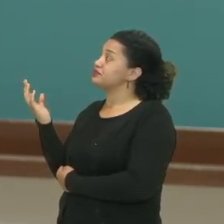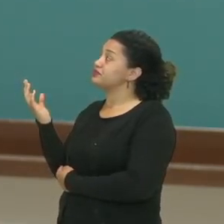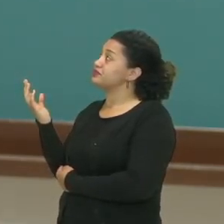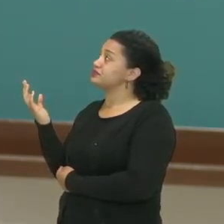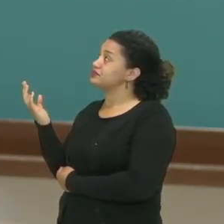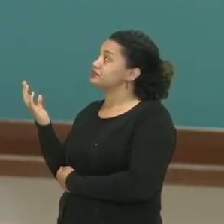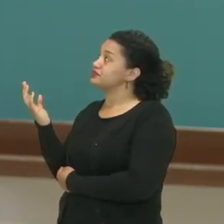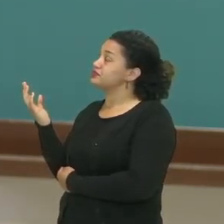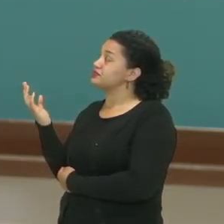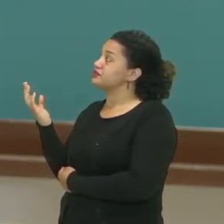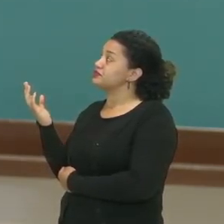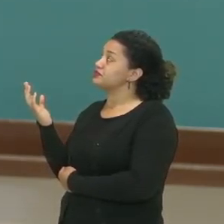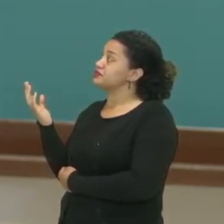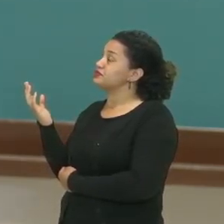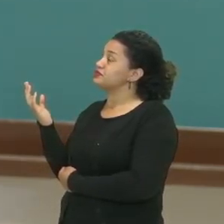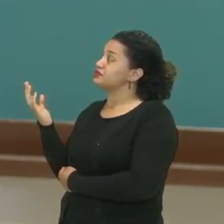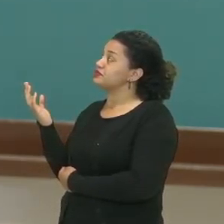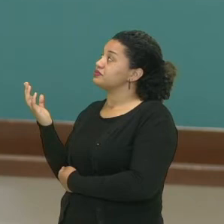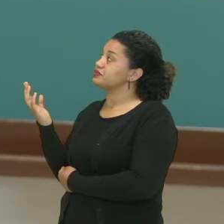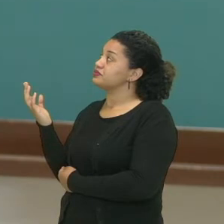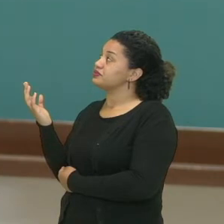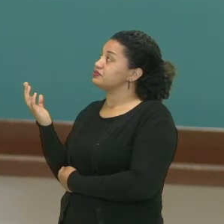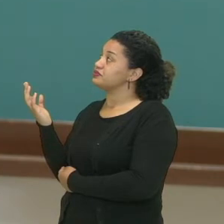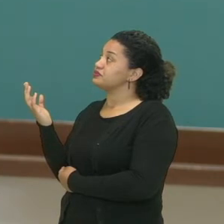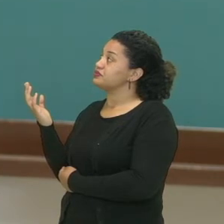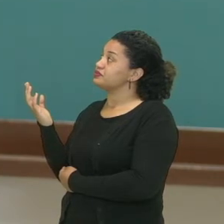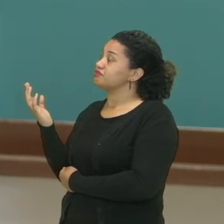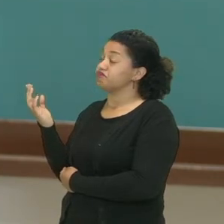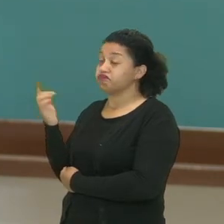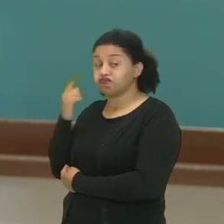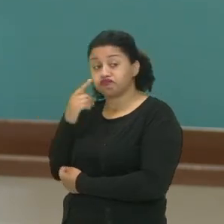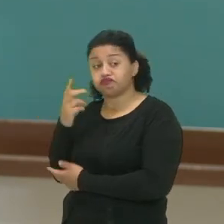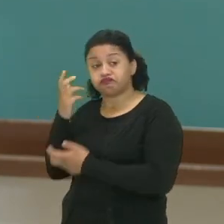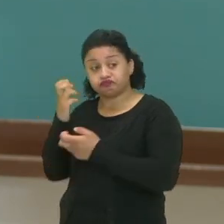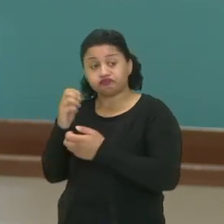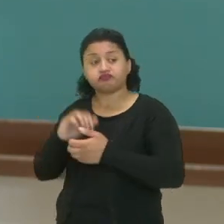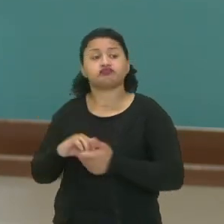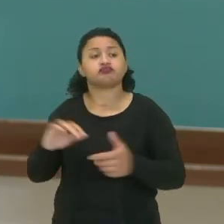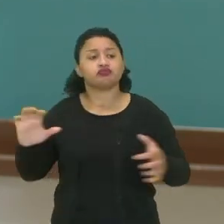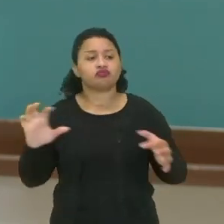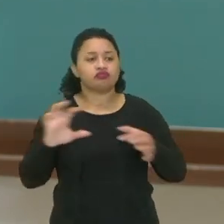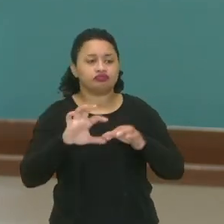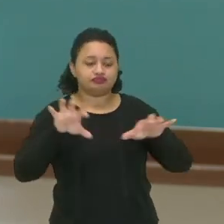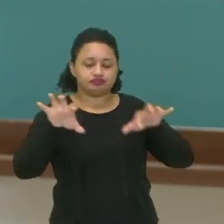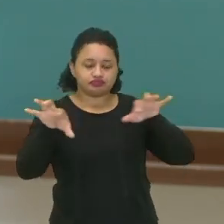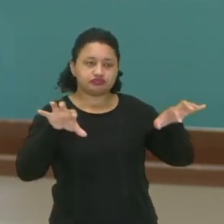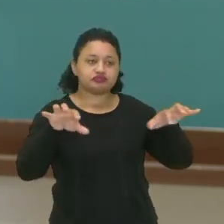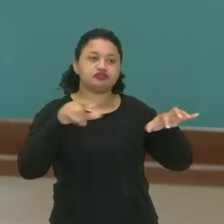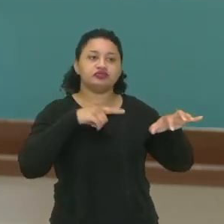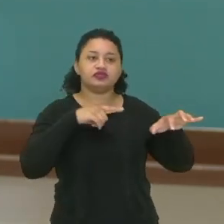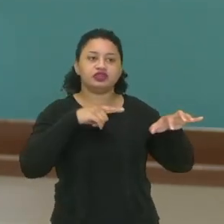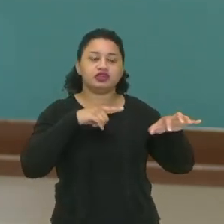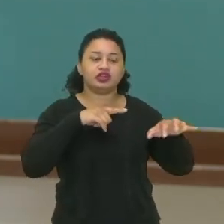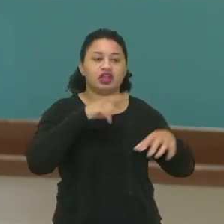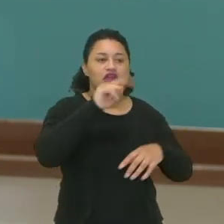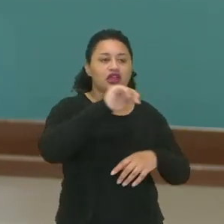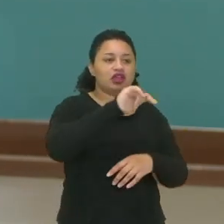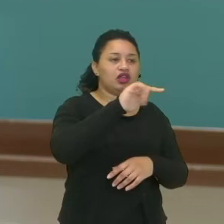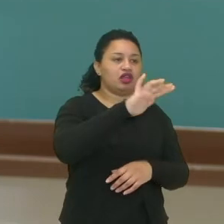Marrocos, que é um país africano, ok? Então, observe essa ligação entre o Mar Mediterrâneo e o